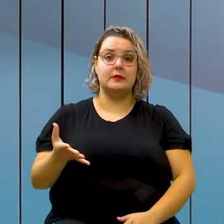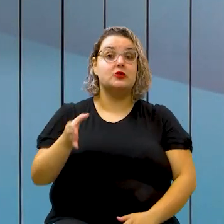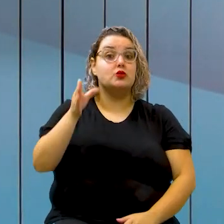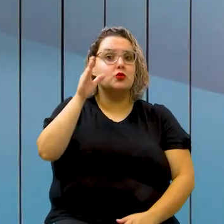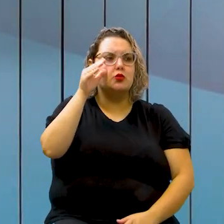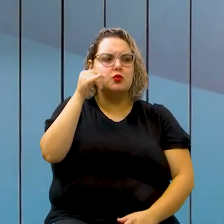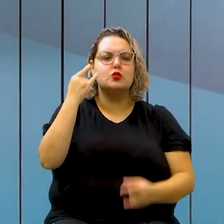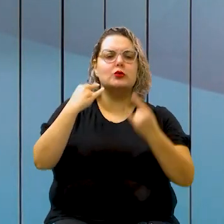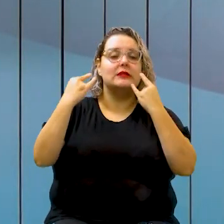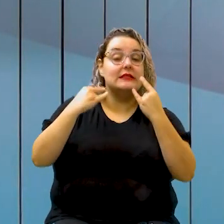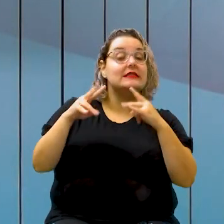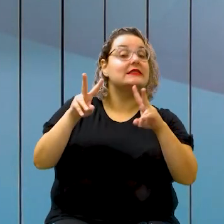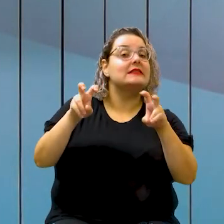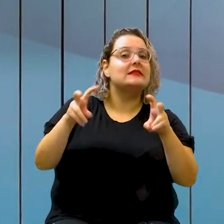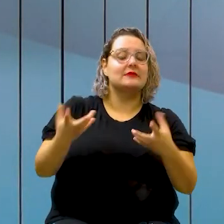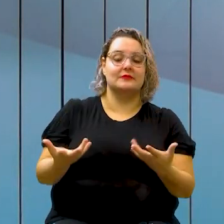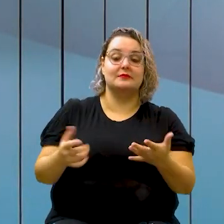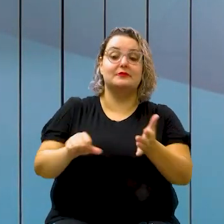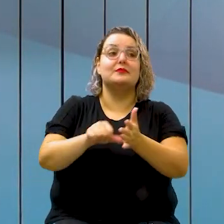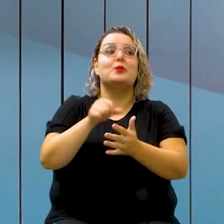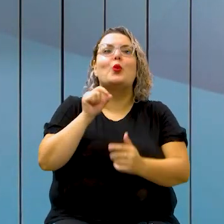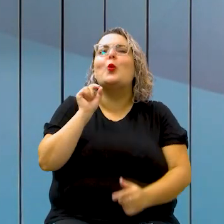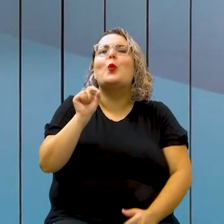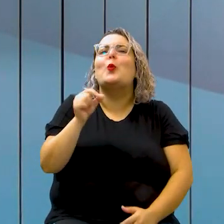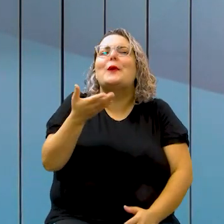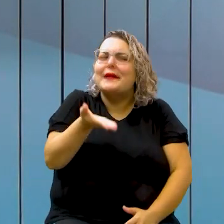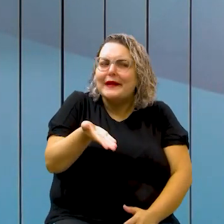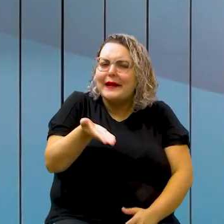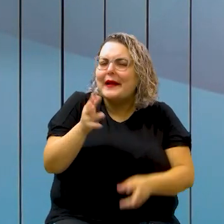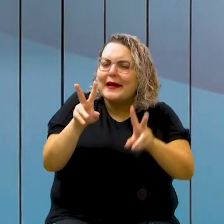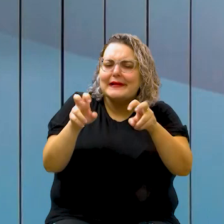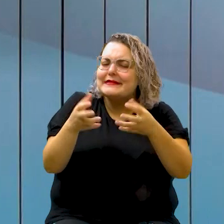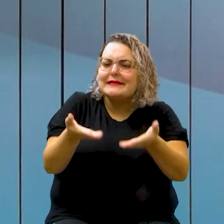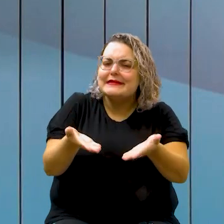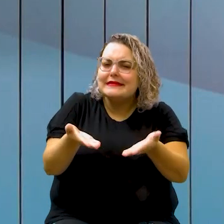certamente curioso, interessado no assunto, primeiramente, o que é?